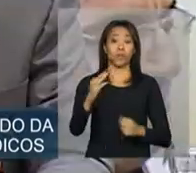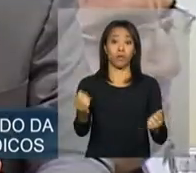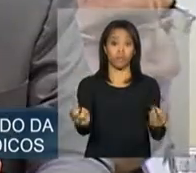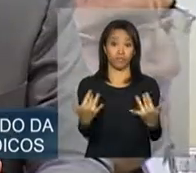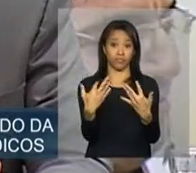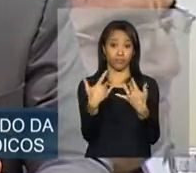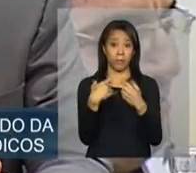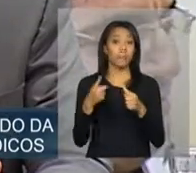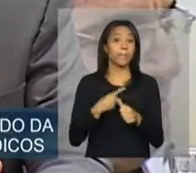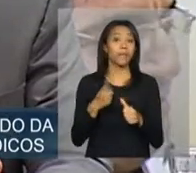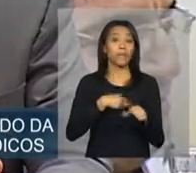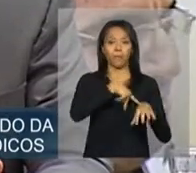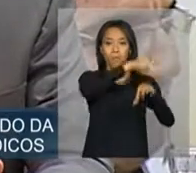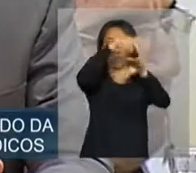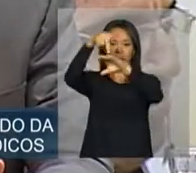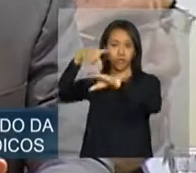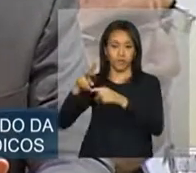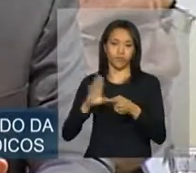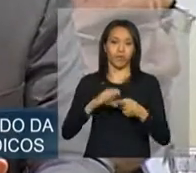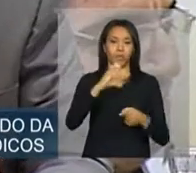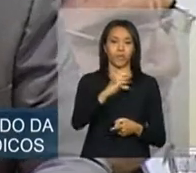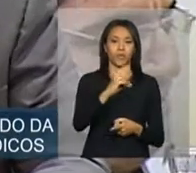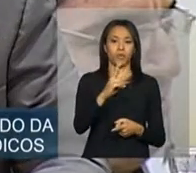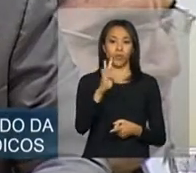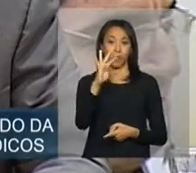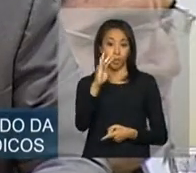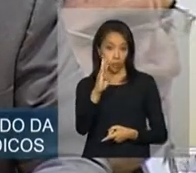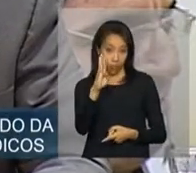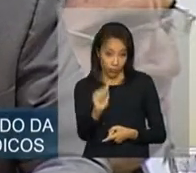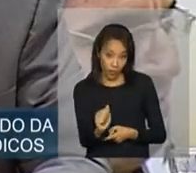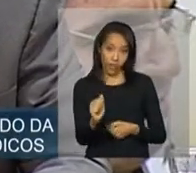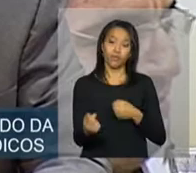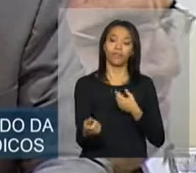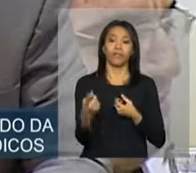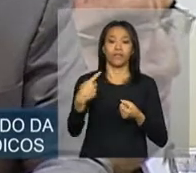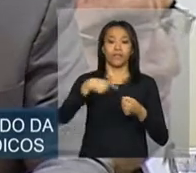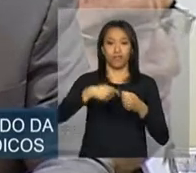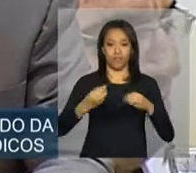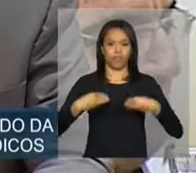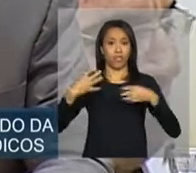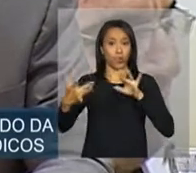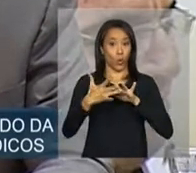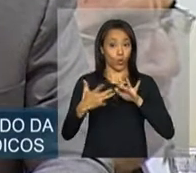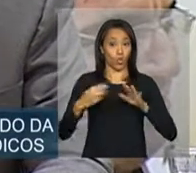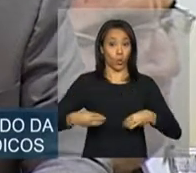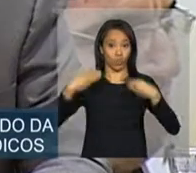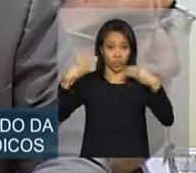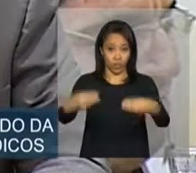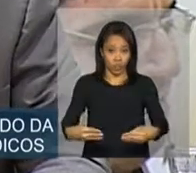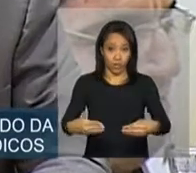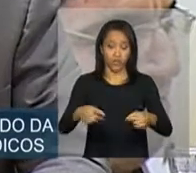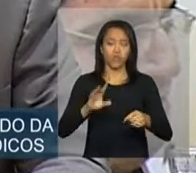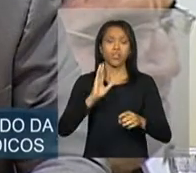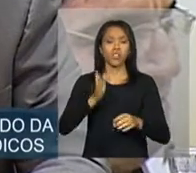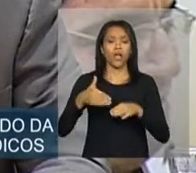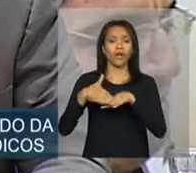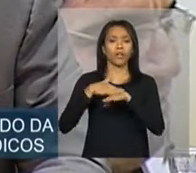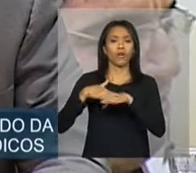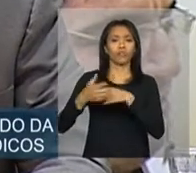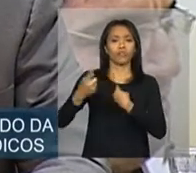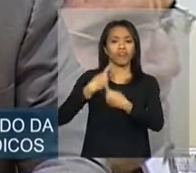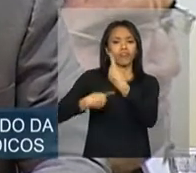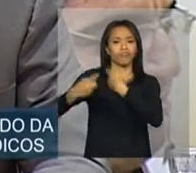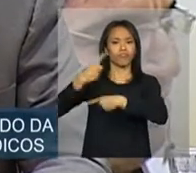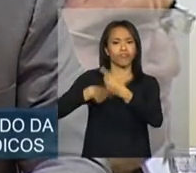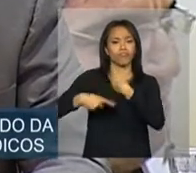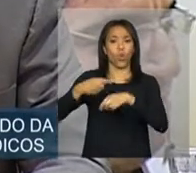primeiro países que ofereceram como Cuba chegou oferecer pelo Ministério das relações exteriores né nas conversas que nós fizemos tanto